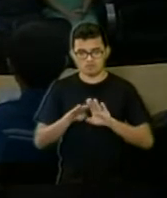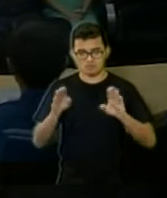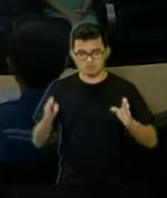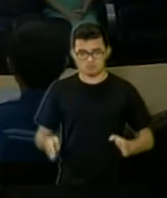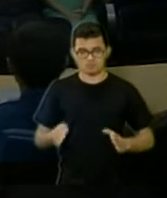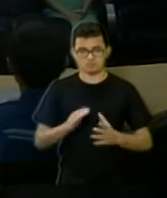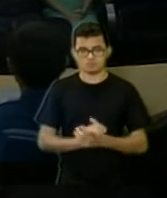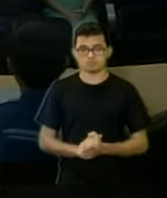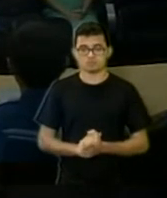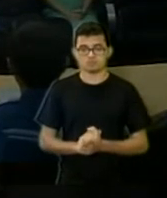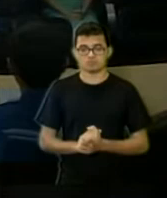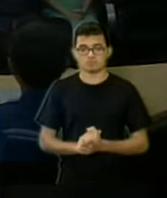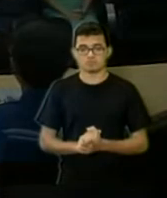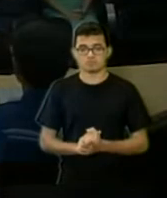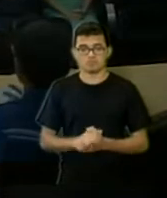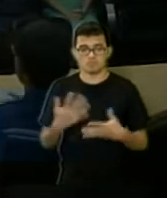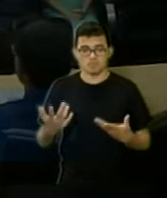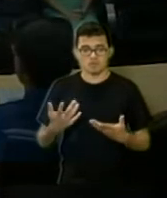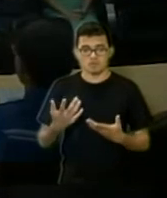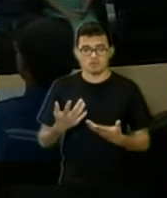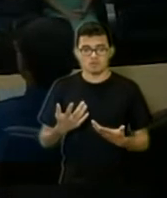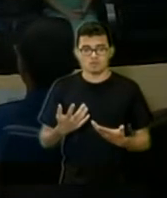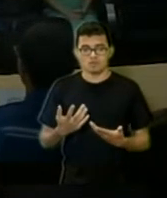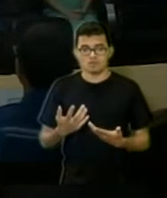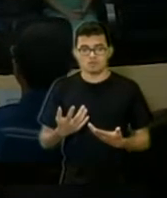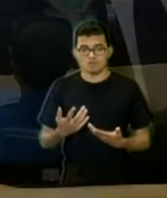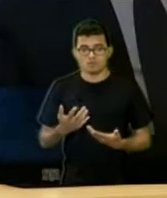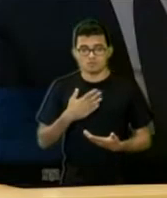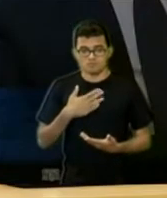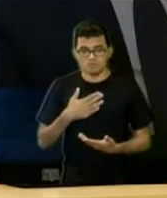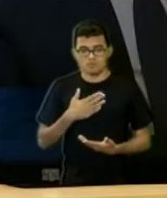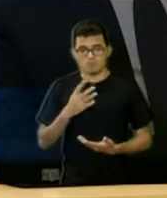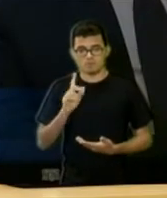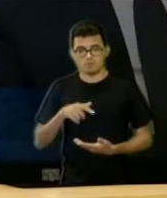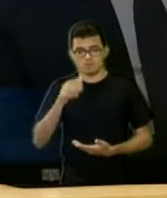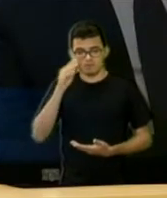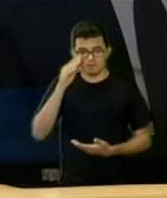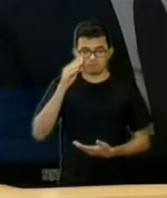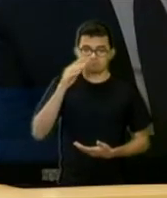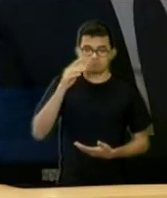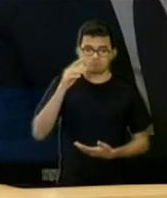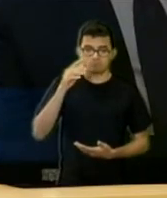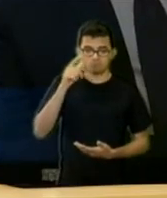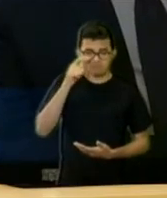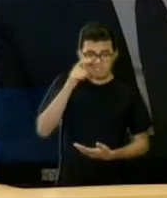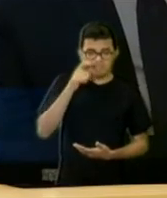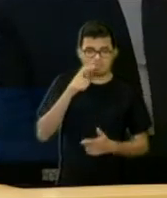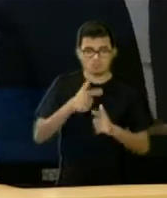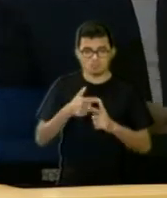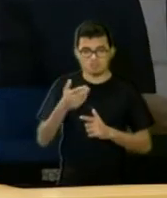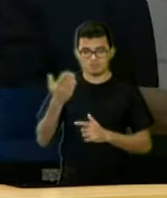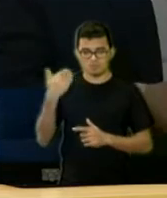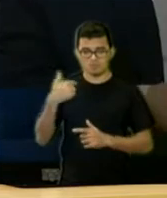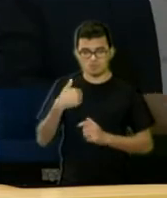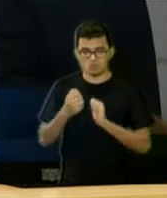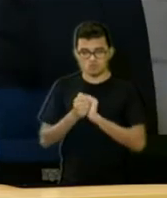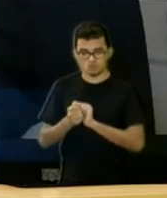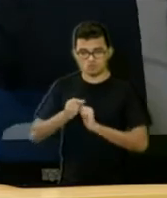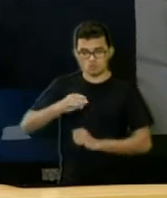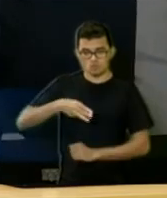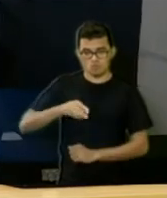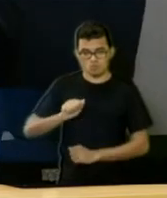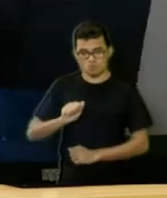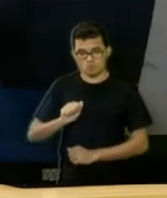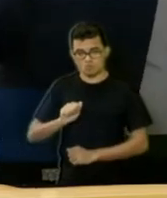mim é bastante interessante. O dia que eu fui lá falar junto com o Moacir, né, a gente foi dar a